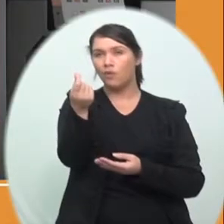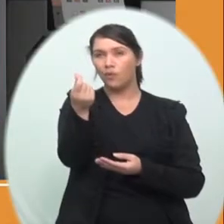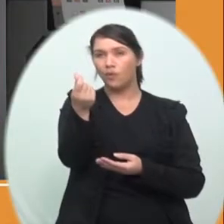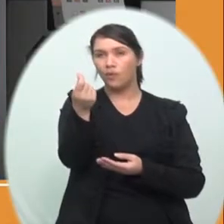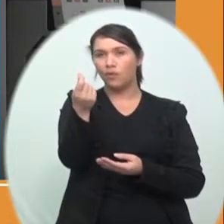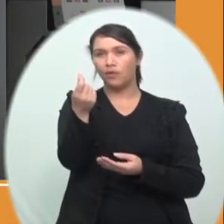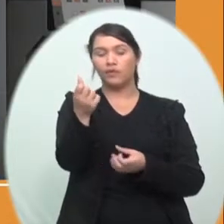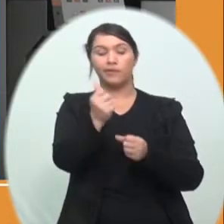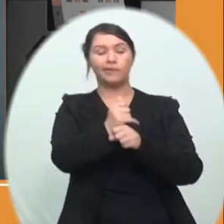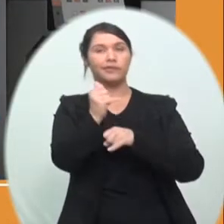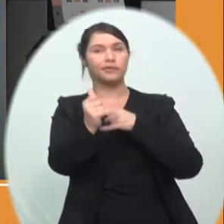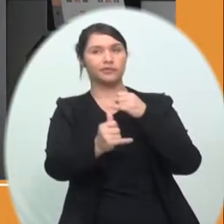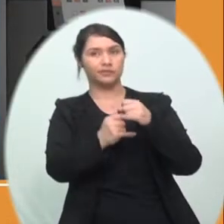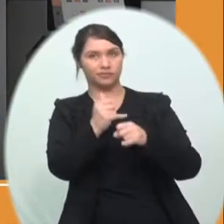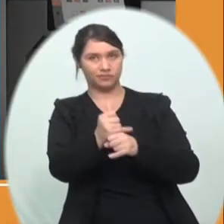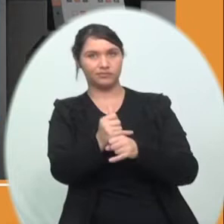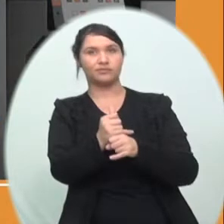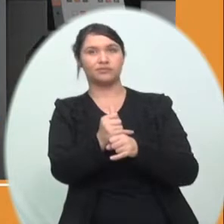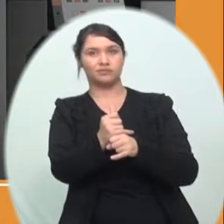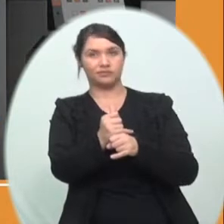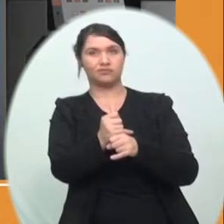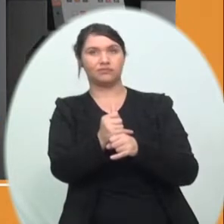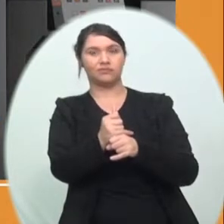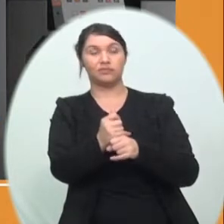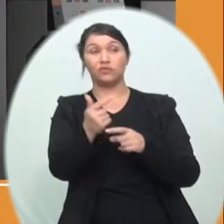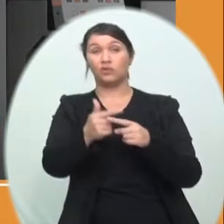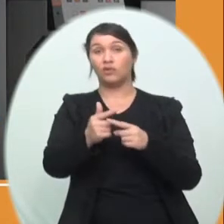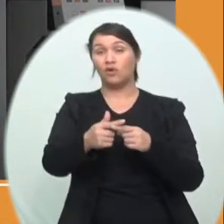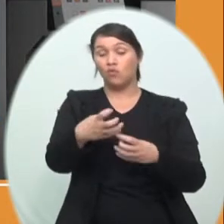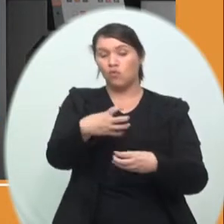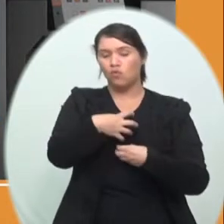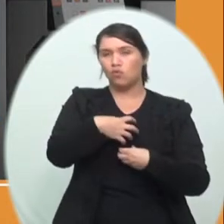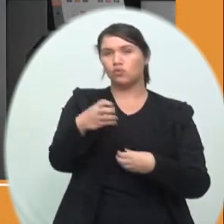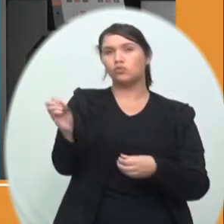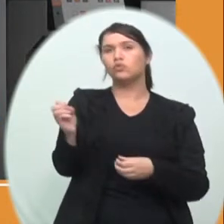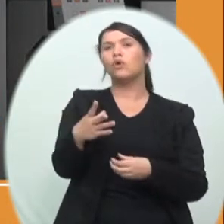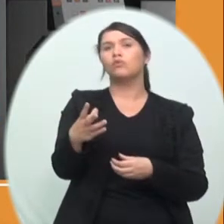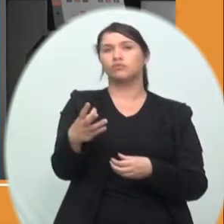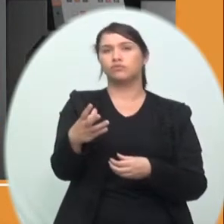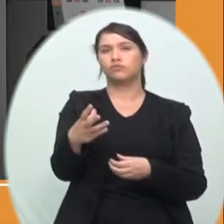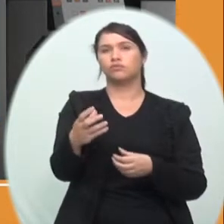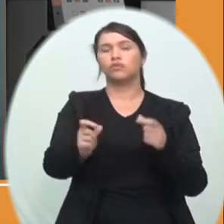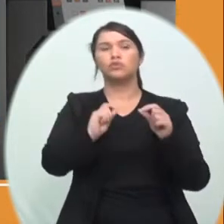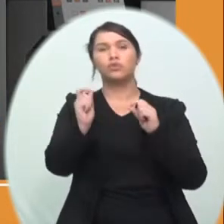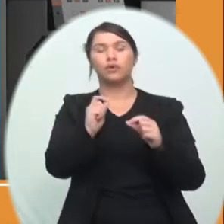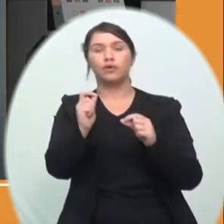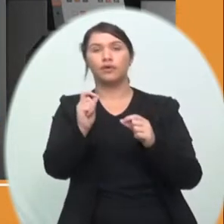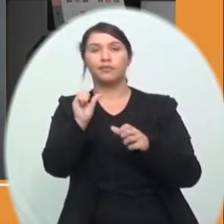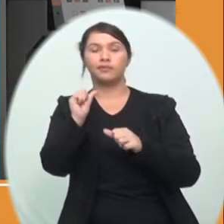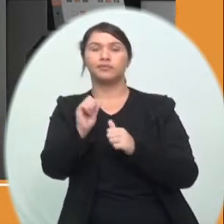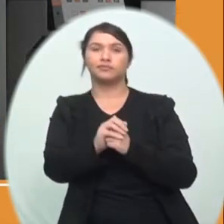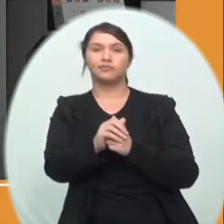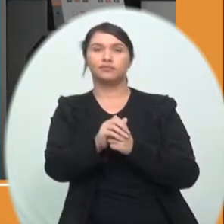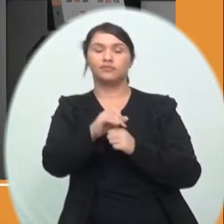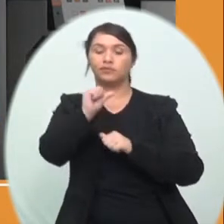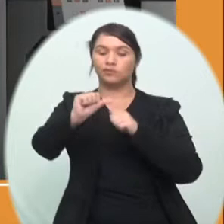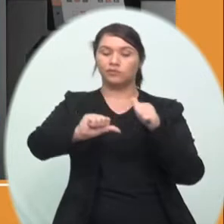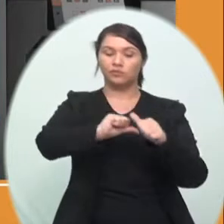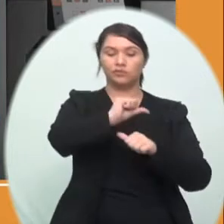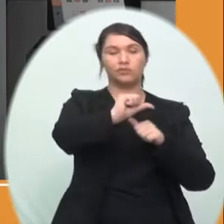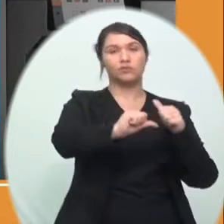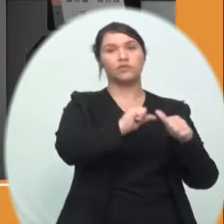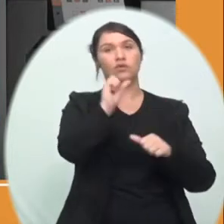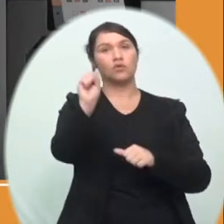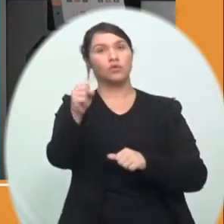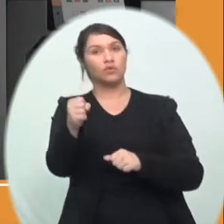que pode dizer, mas um novo jeito de legitimar as operações. Isso vai impactar nos cartórios,